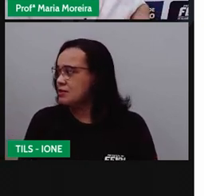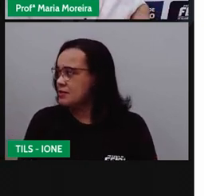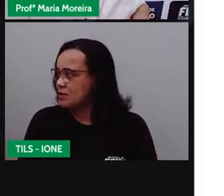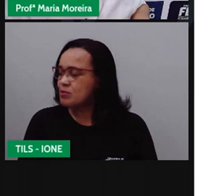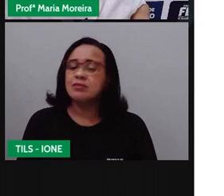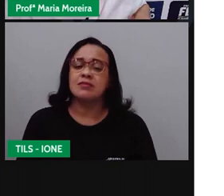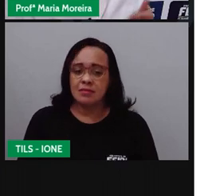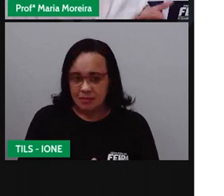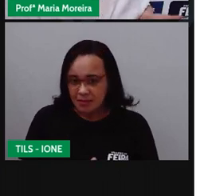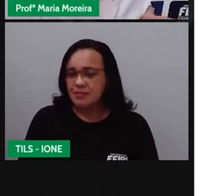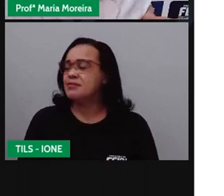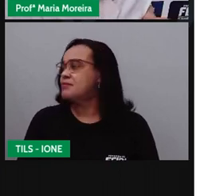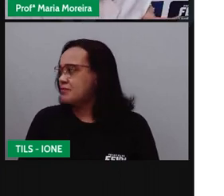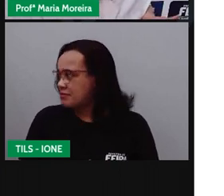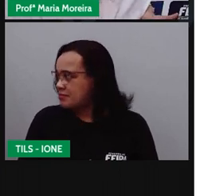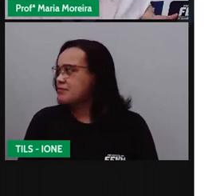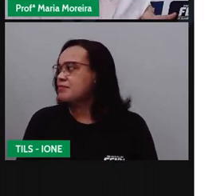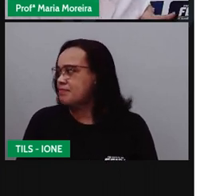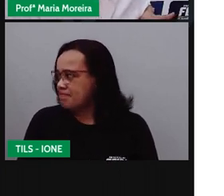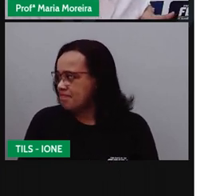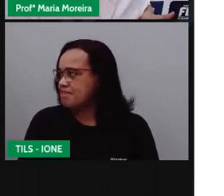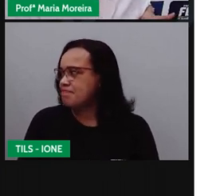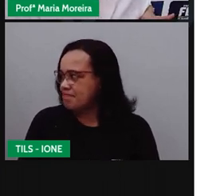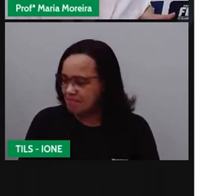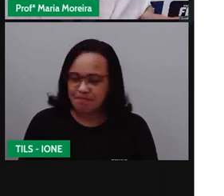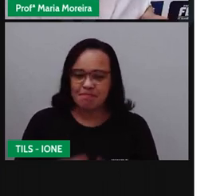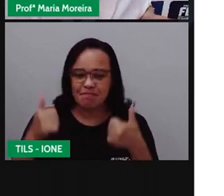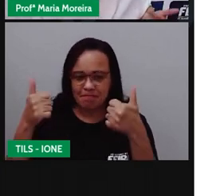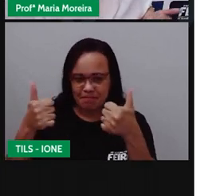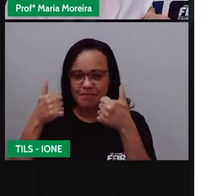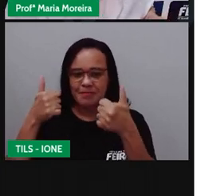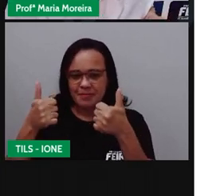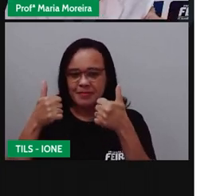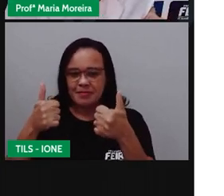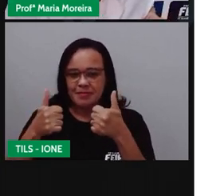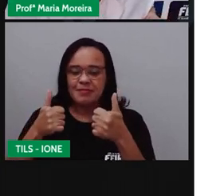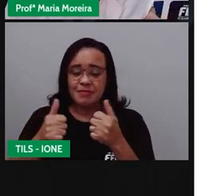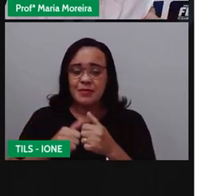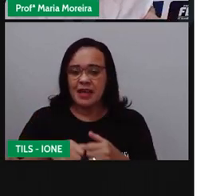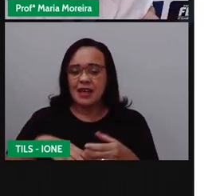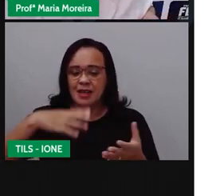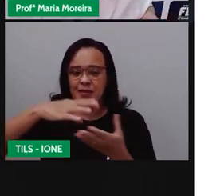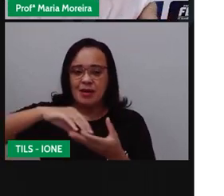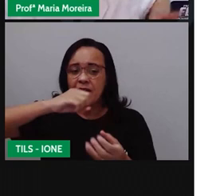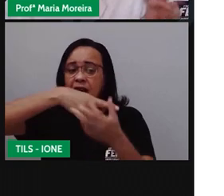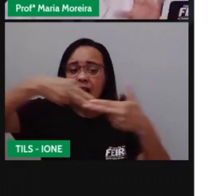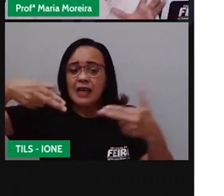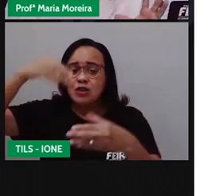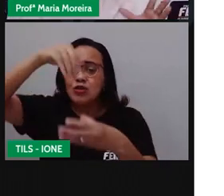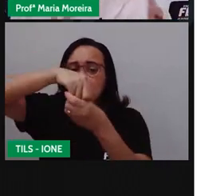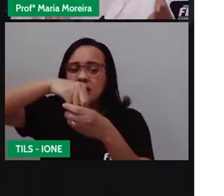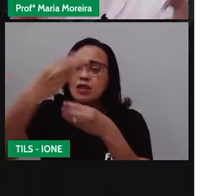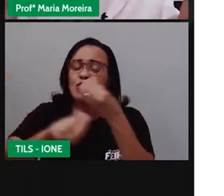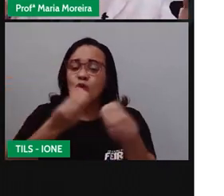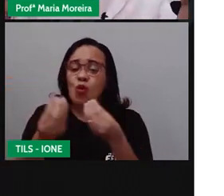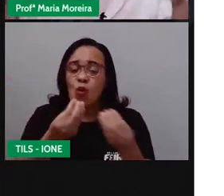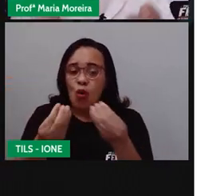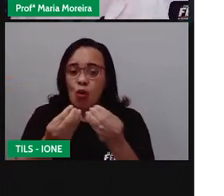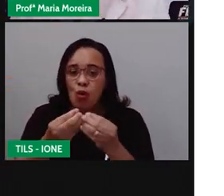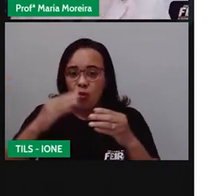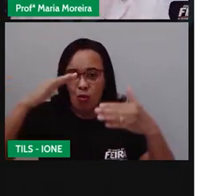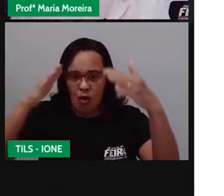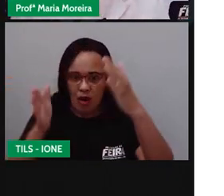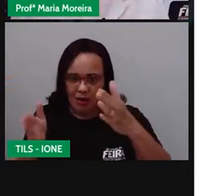influencia muito na quantidade de produtos? Pois é, o formato da embalagem, se é uma caixa